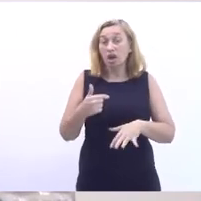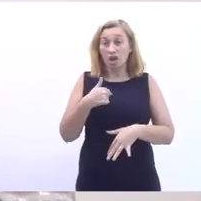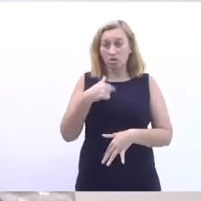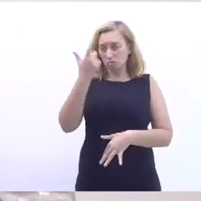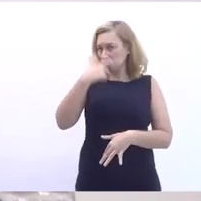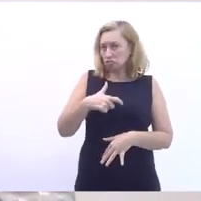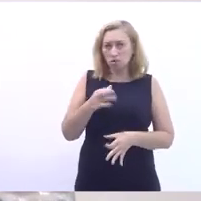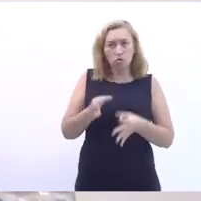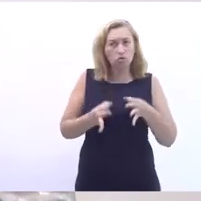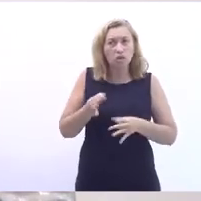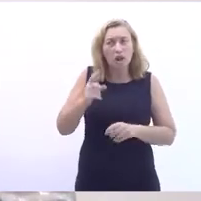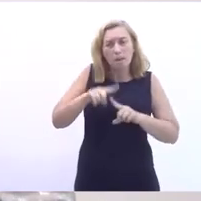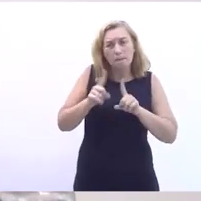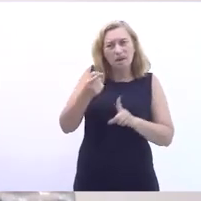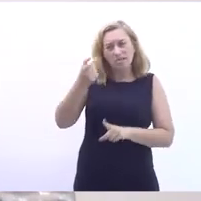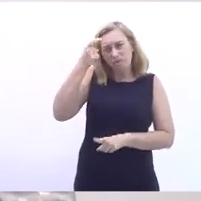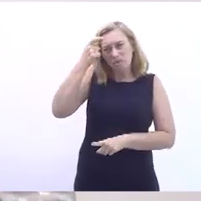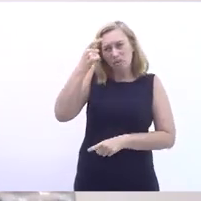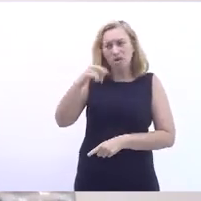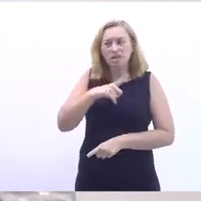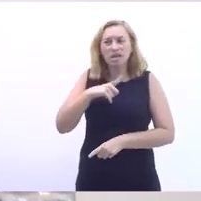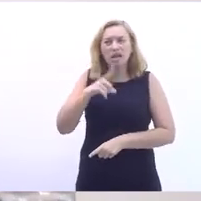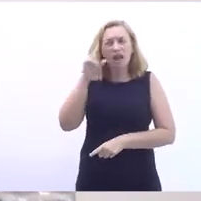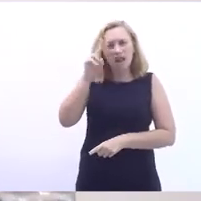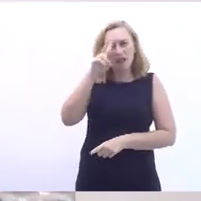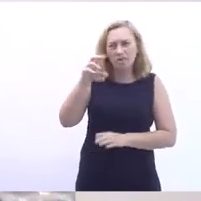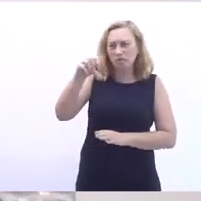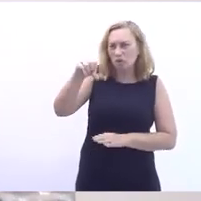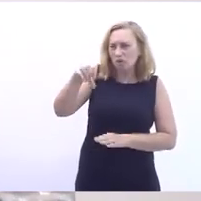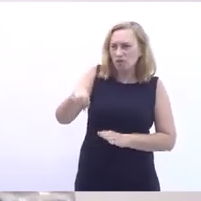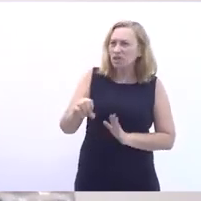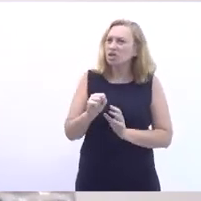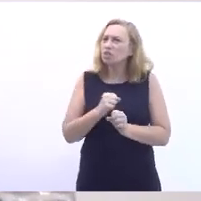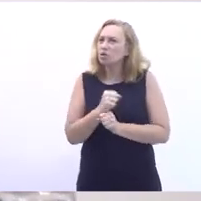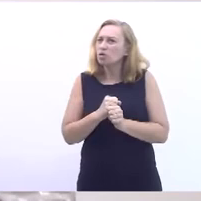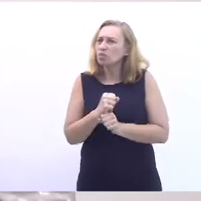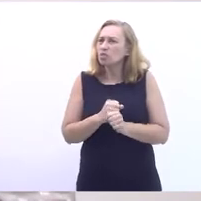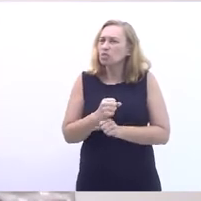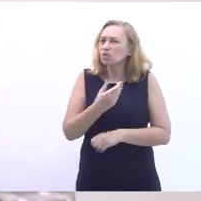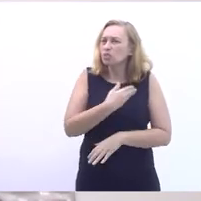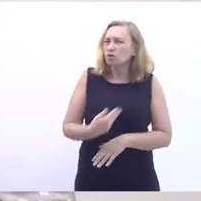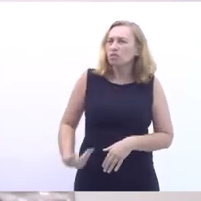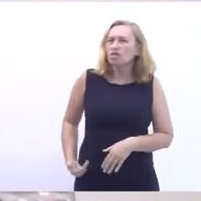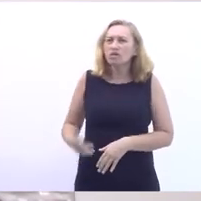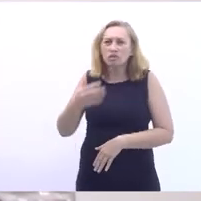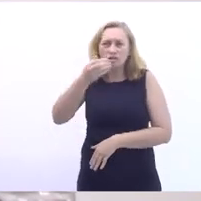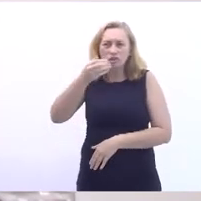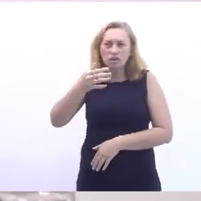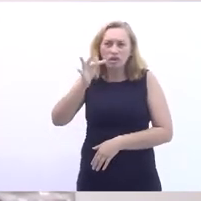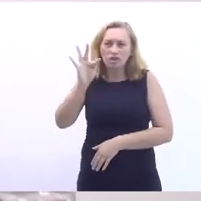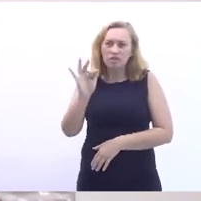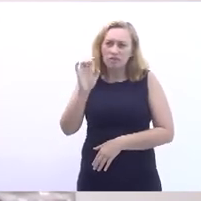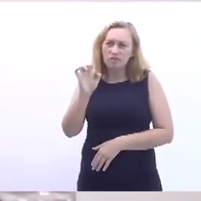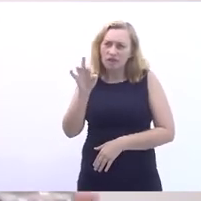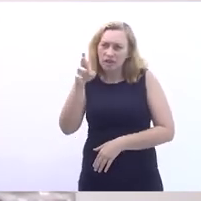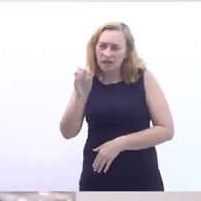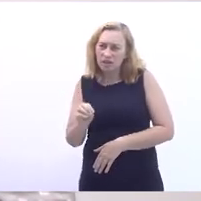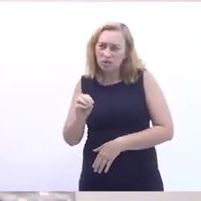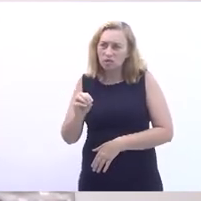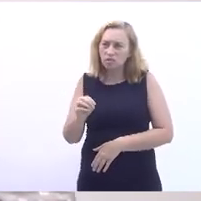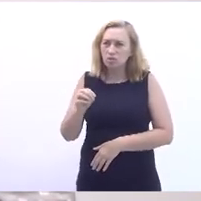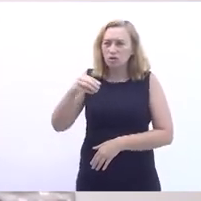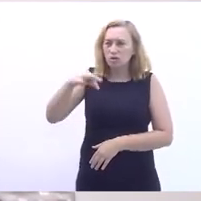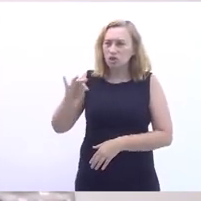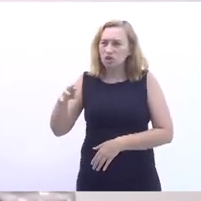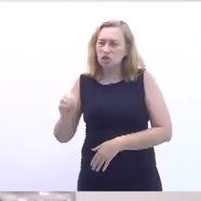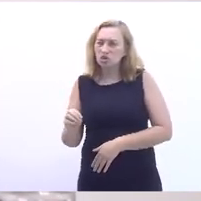sou jurista mas eu tenho memória eu lembro que nos anos 90 durante o governo de Fernando Henrique o ministro e ela